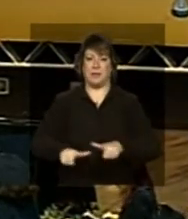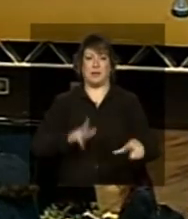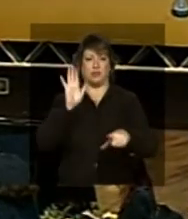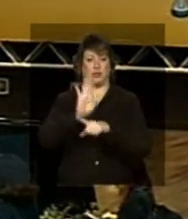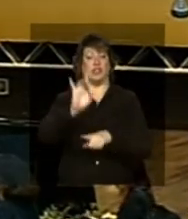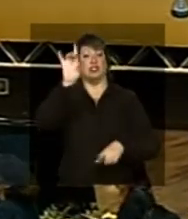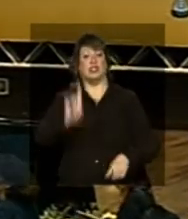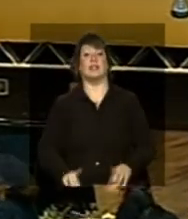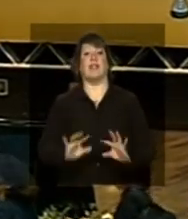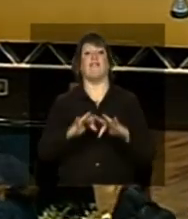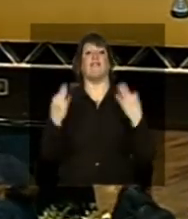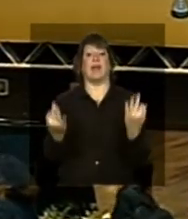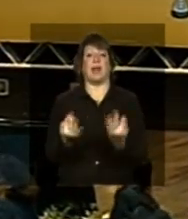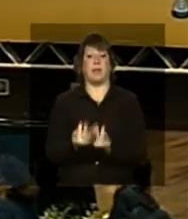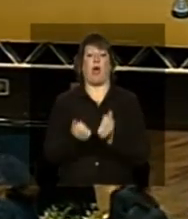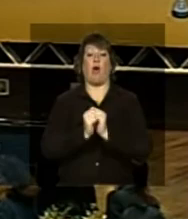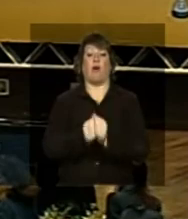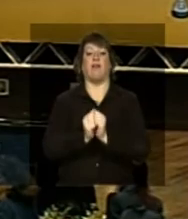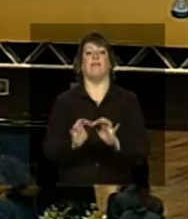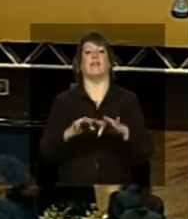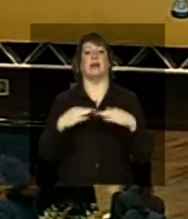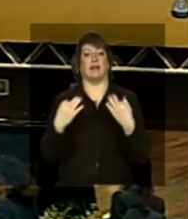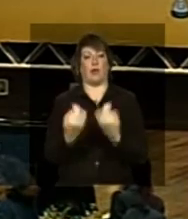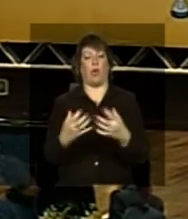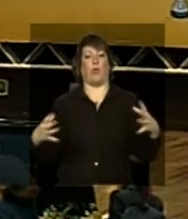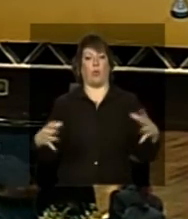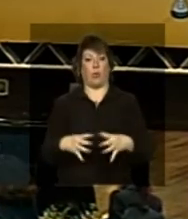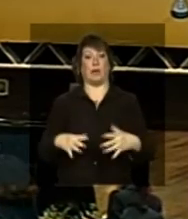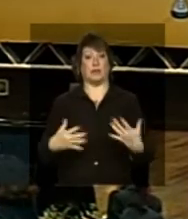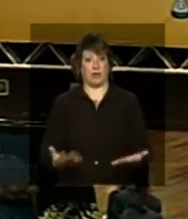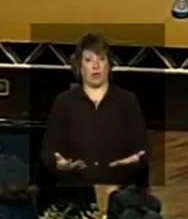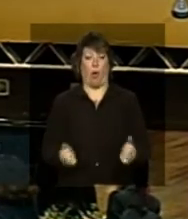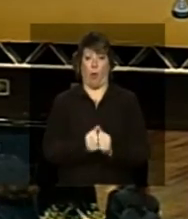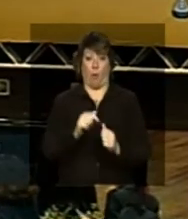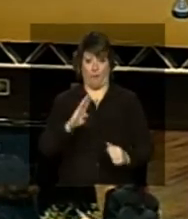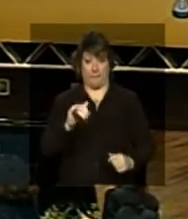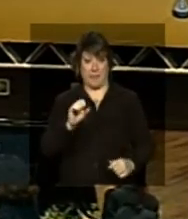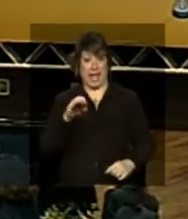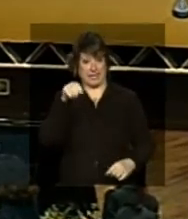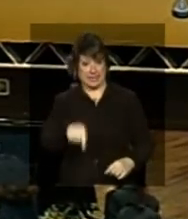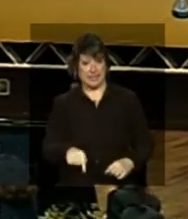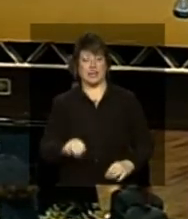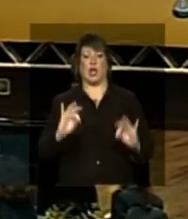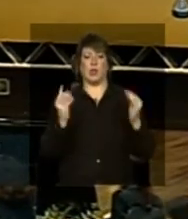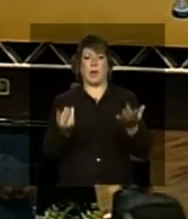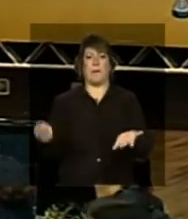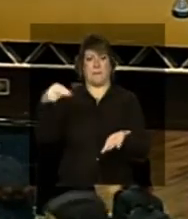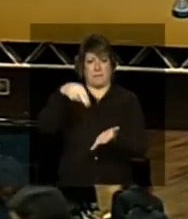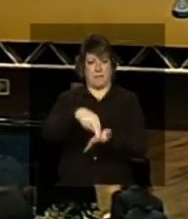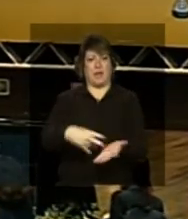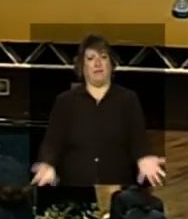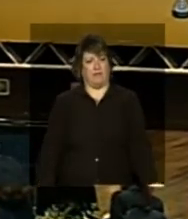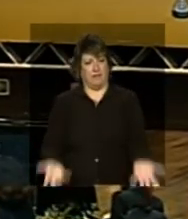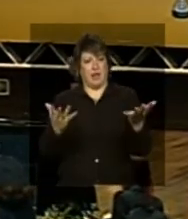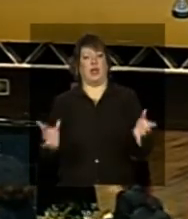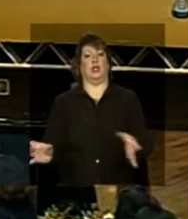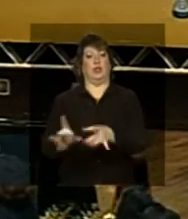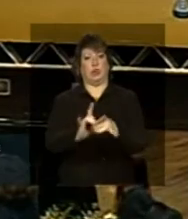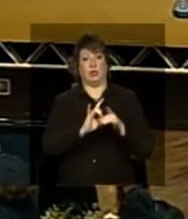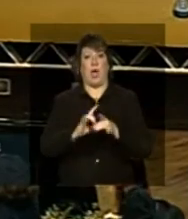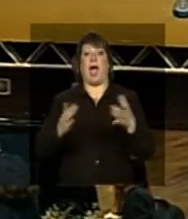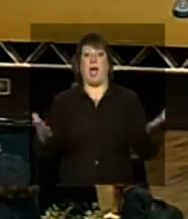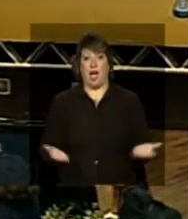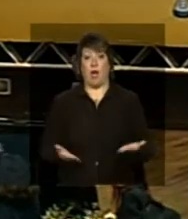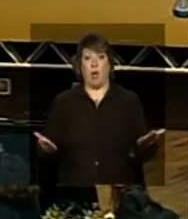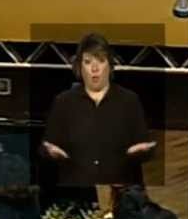direito à família, à convivência familiar e comunitária. Com base nisso, todos de pé, nós vamos juntos.